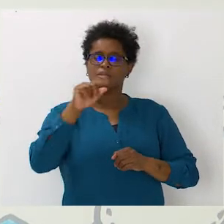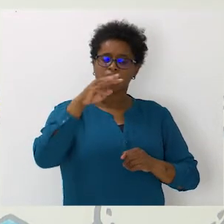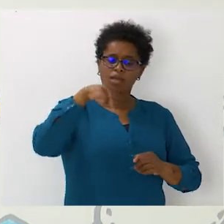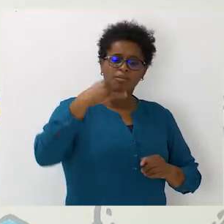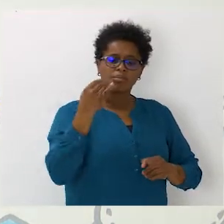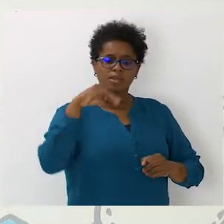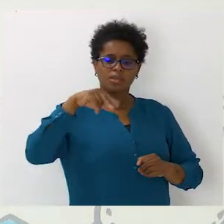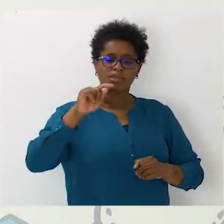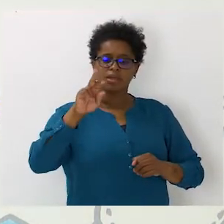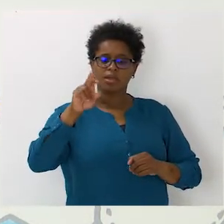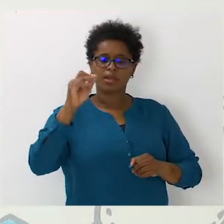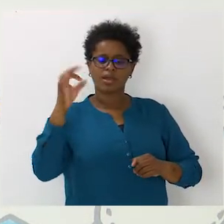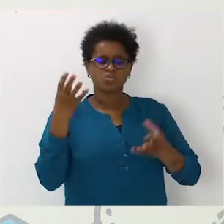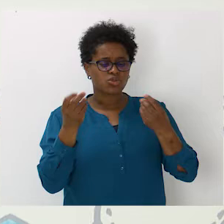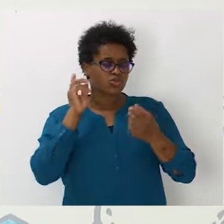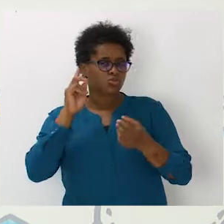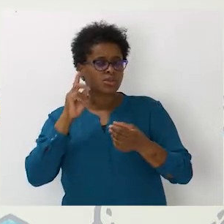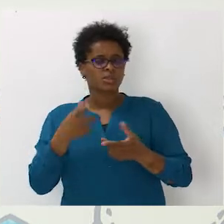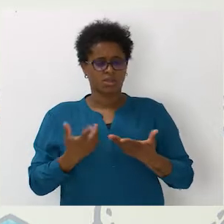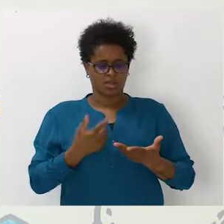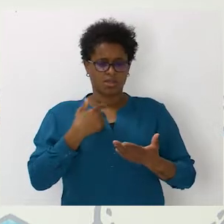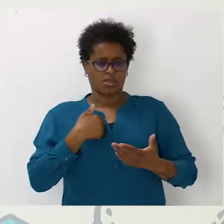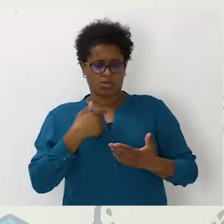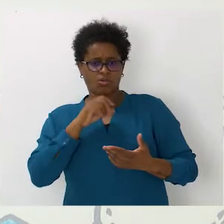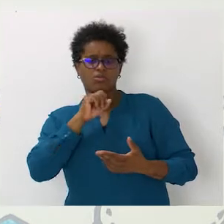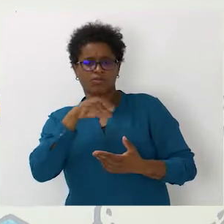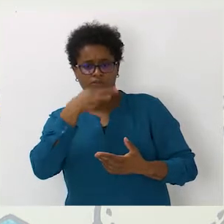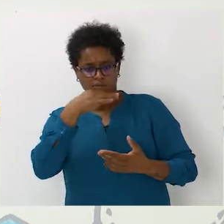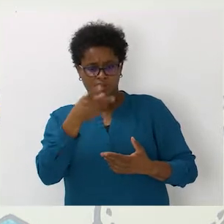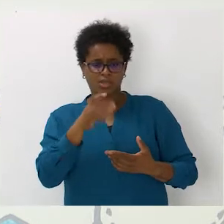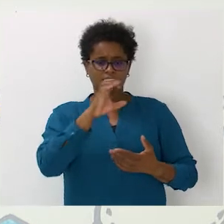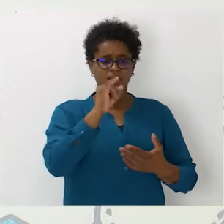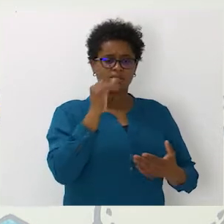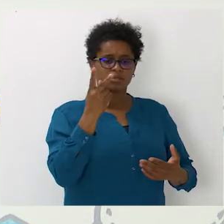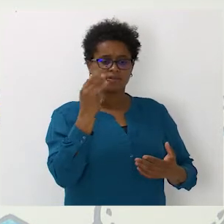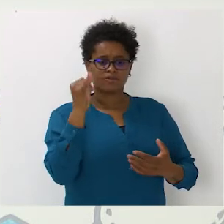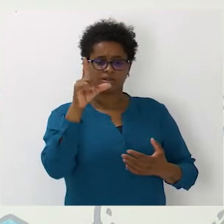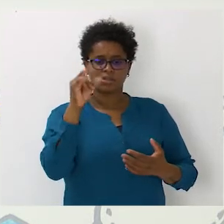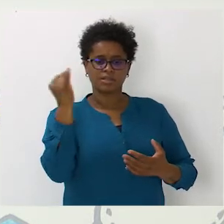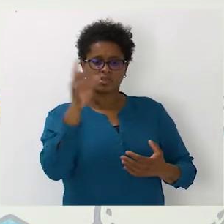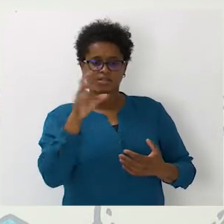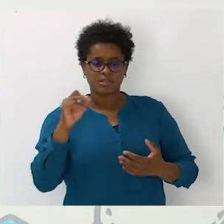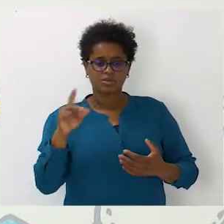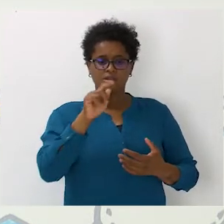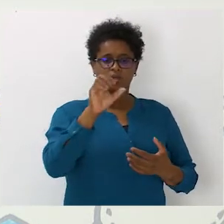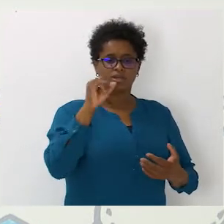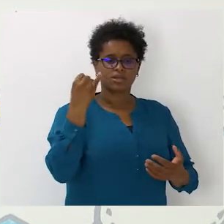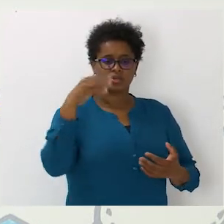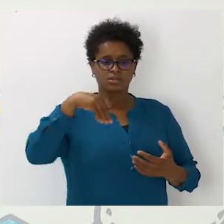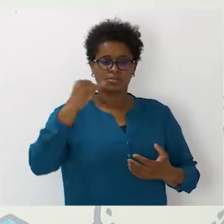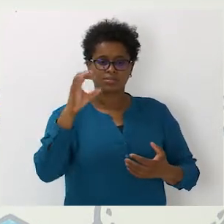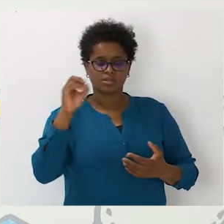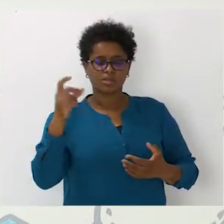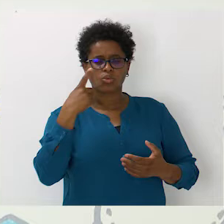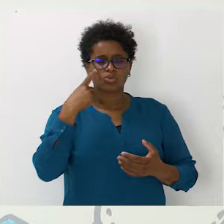minerais, muito importante. Até para vos dizer que a civilização egípcia é